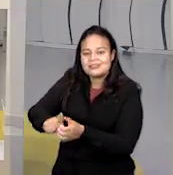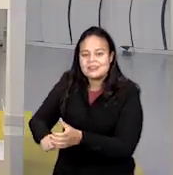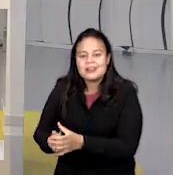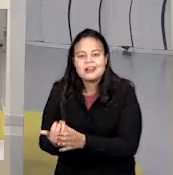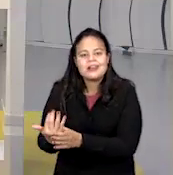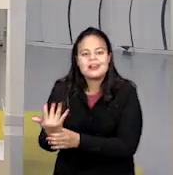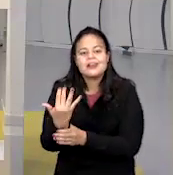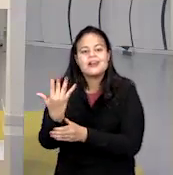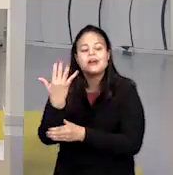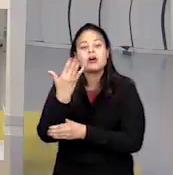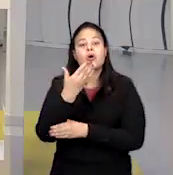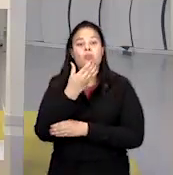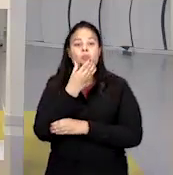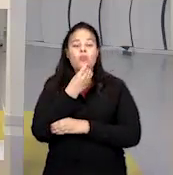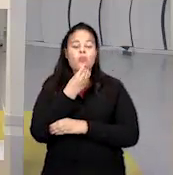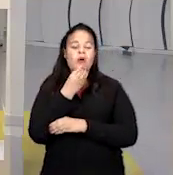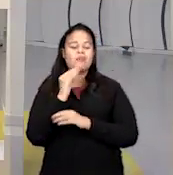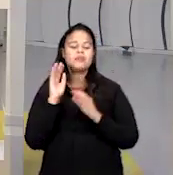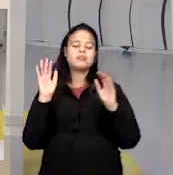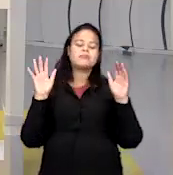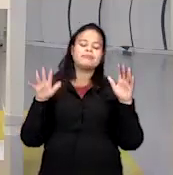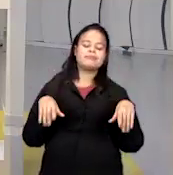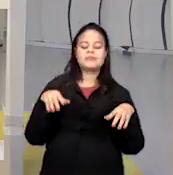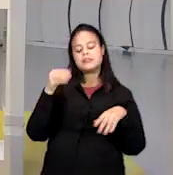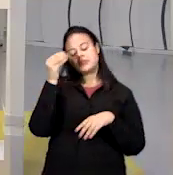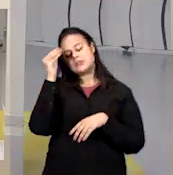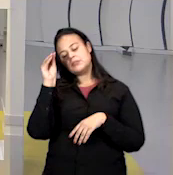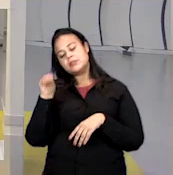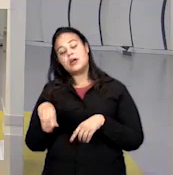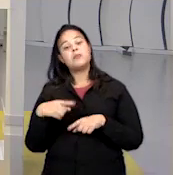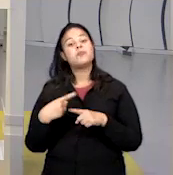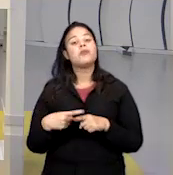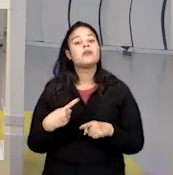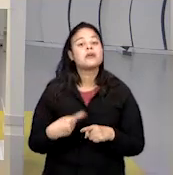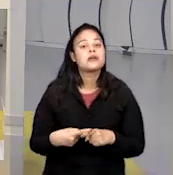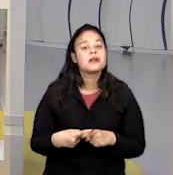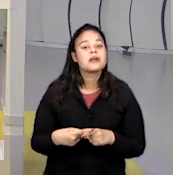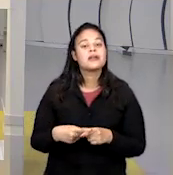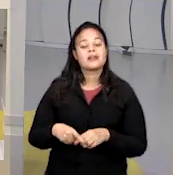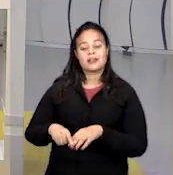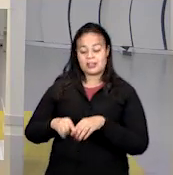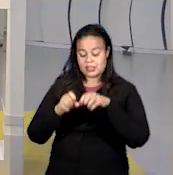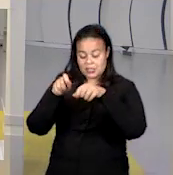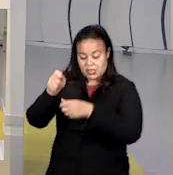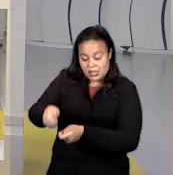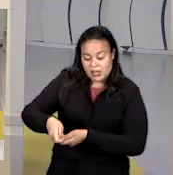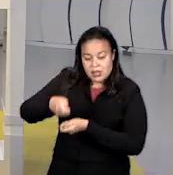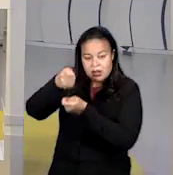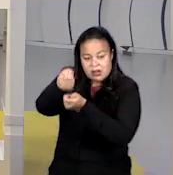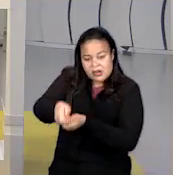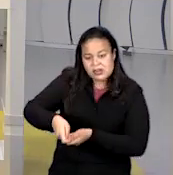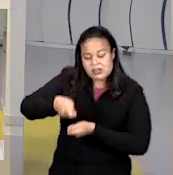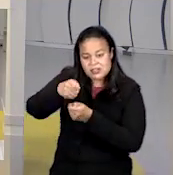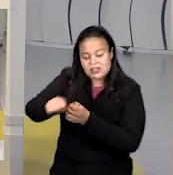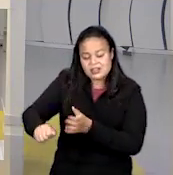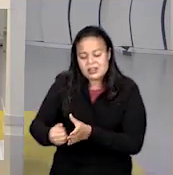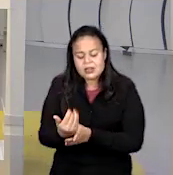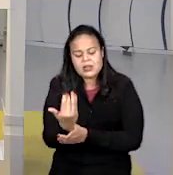tornou-se sedentário exatamente porque ele passou a cultivar os seus alimentos no solo. Então, ele parou